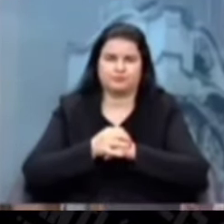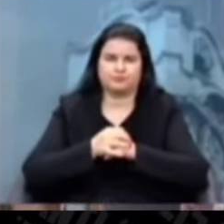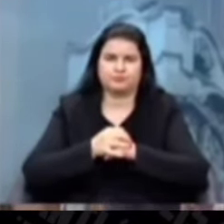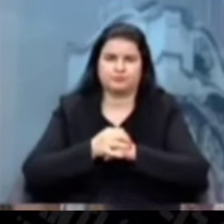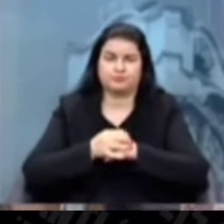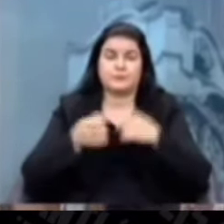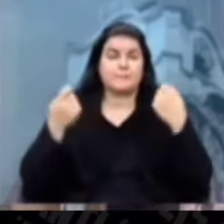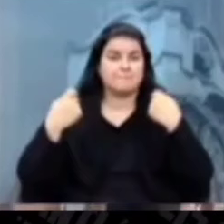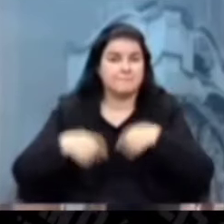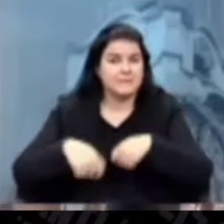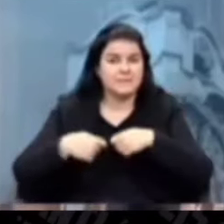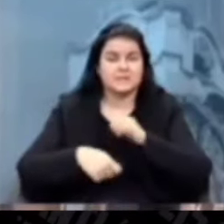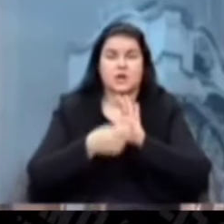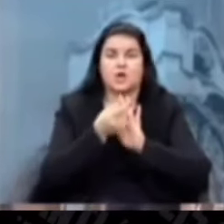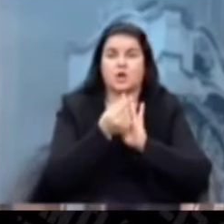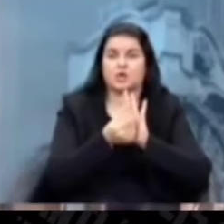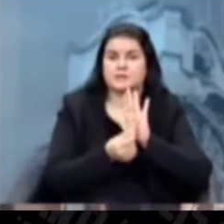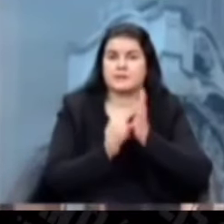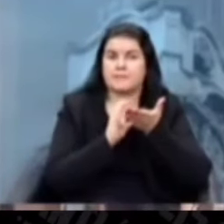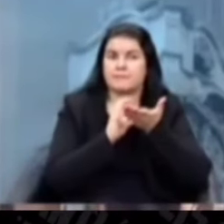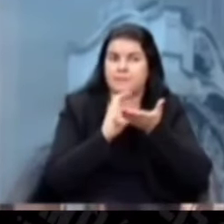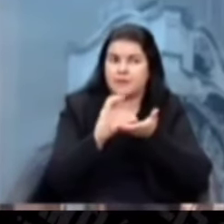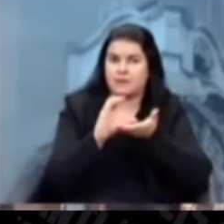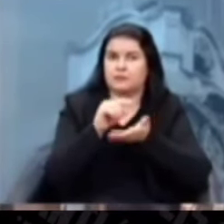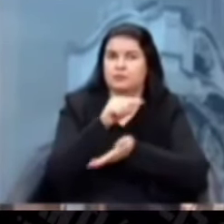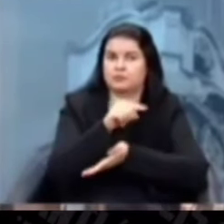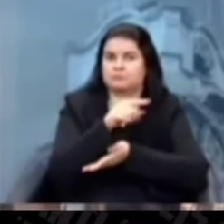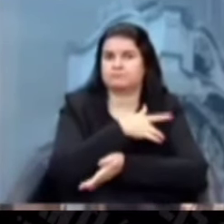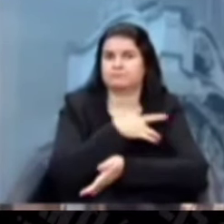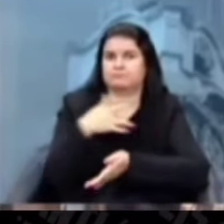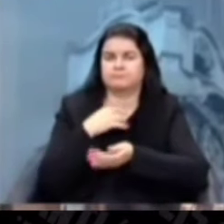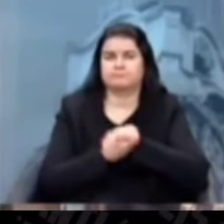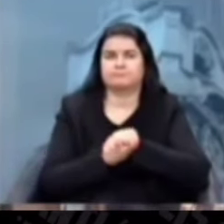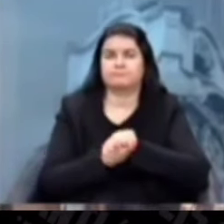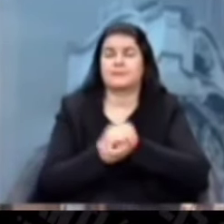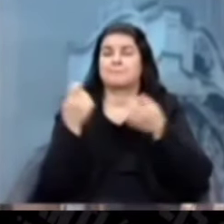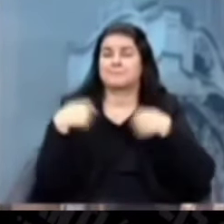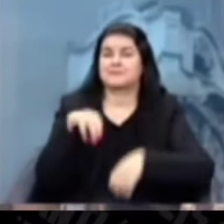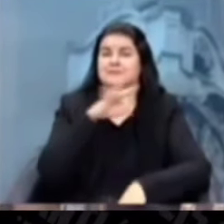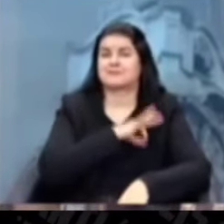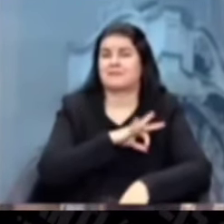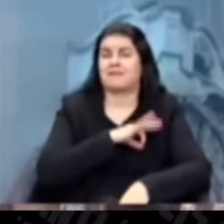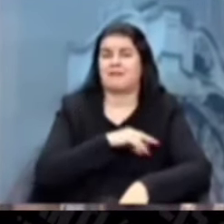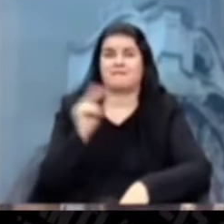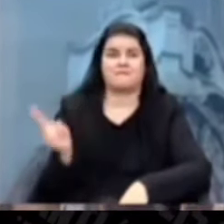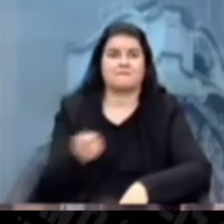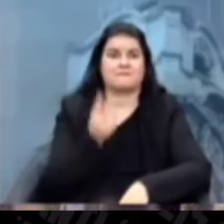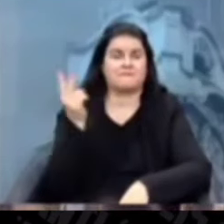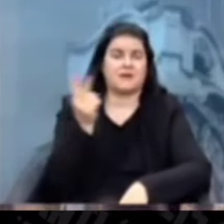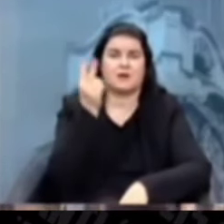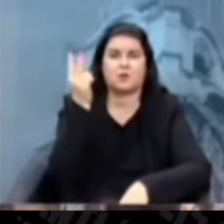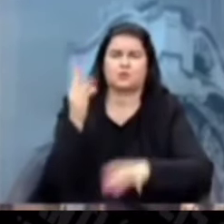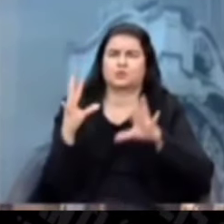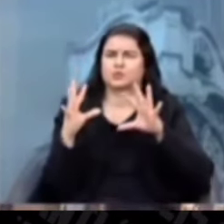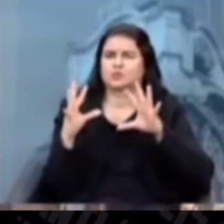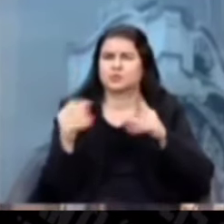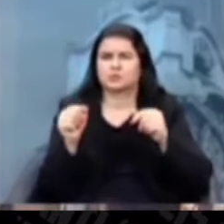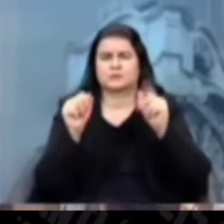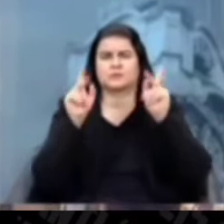Precisamos de orçamento para a saúde, precisamos de valorização salarial de todos os